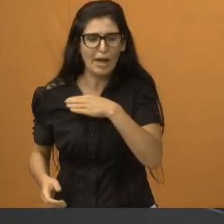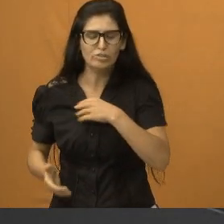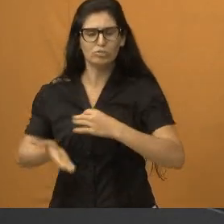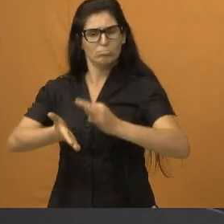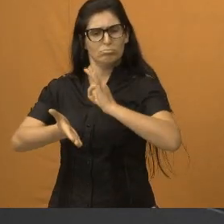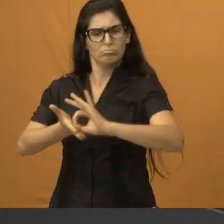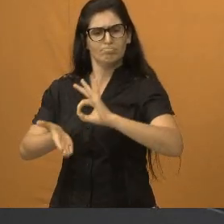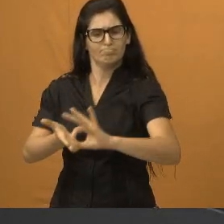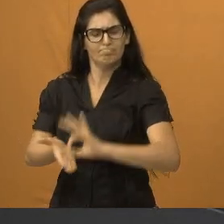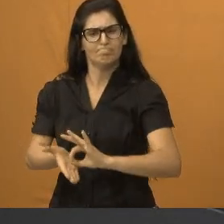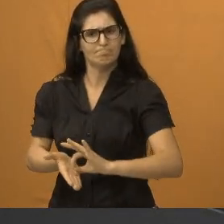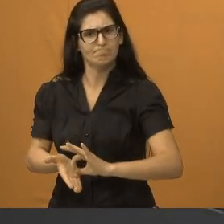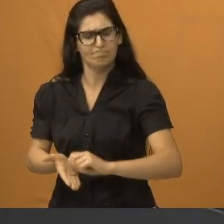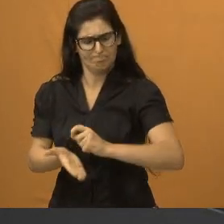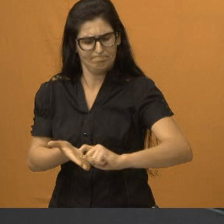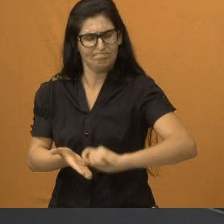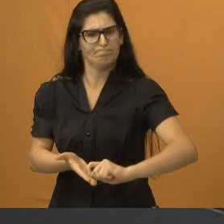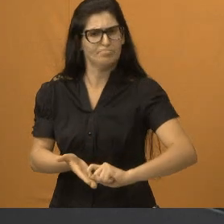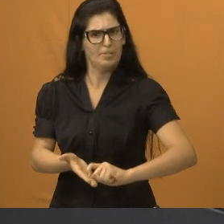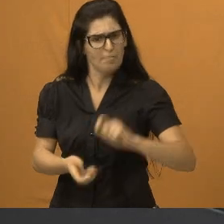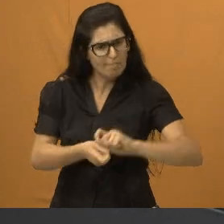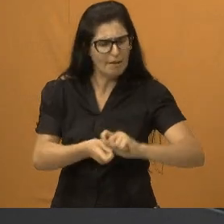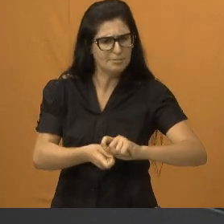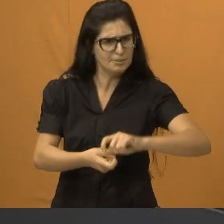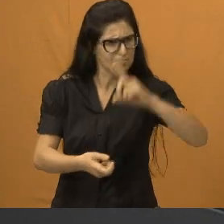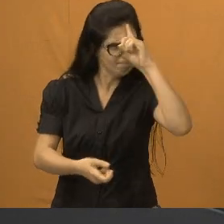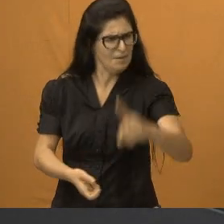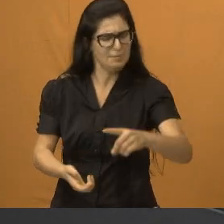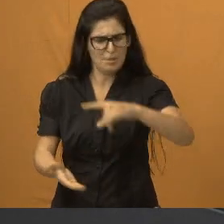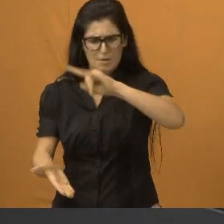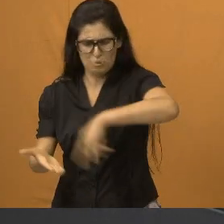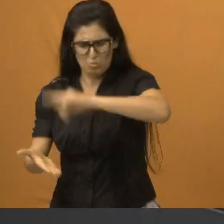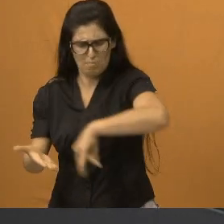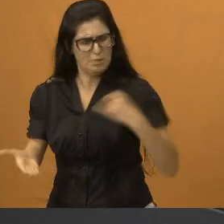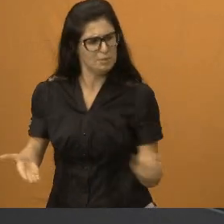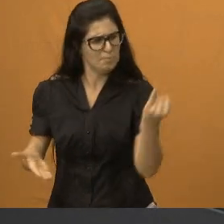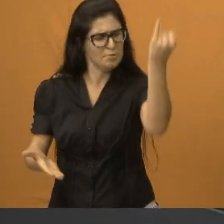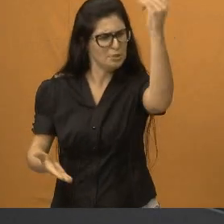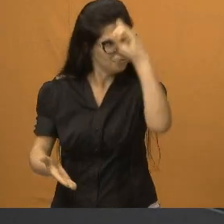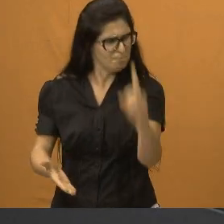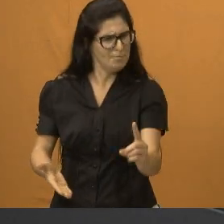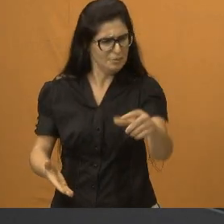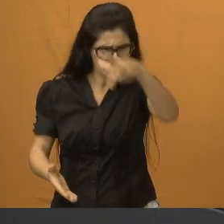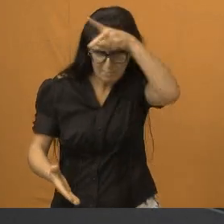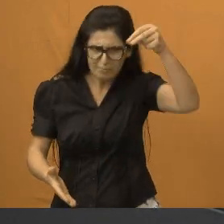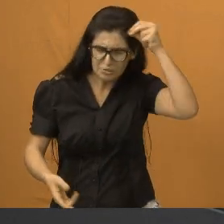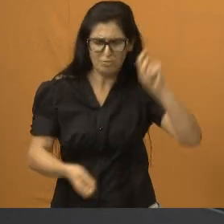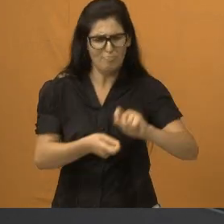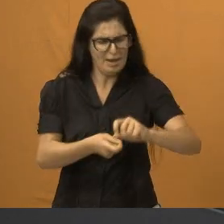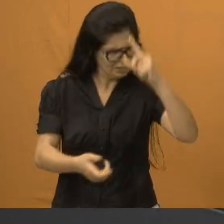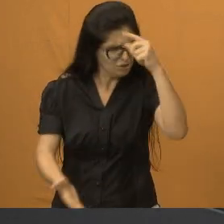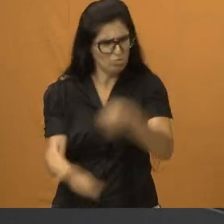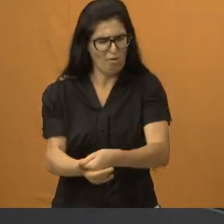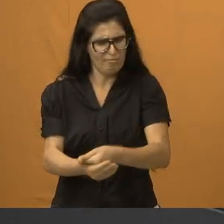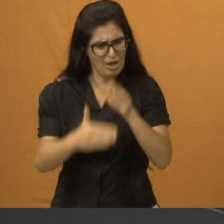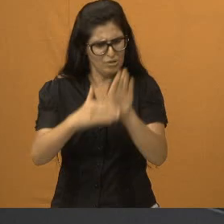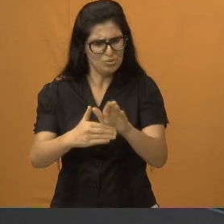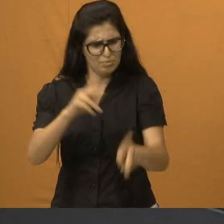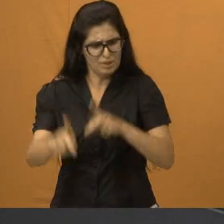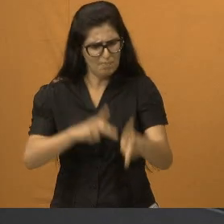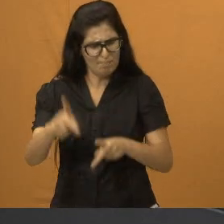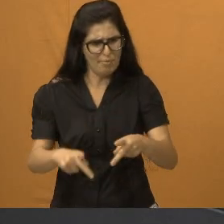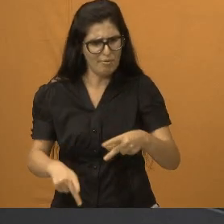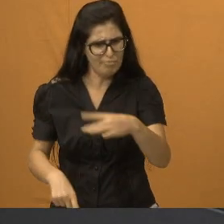fala, faça, né? Senão o prefeito corre risco. Então, quanto a isso, já tem uma discussão a